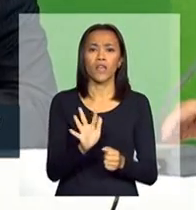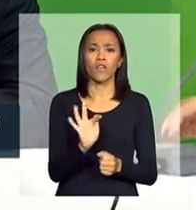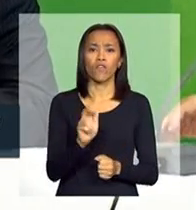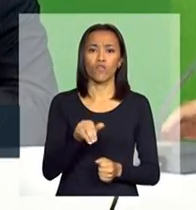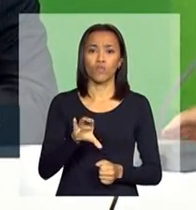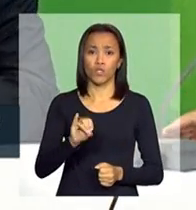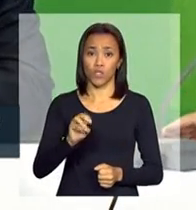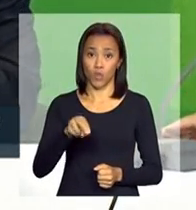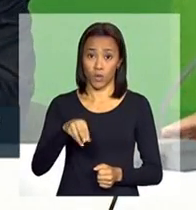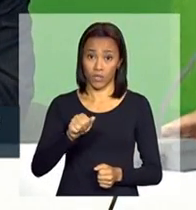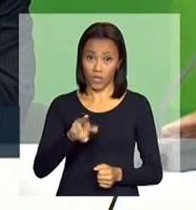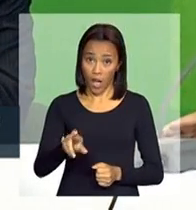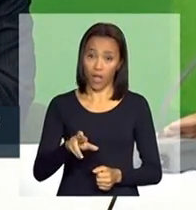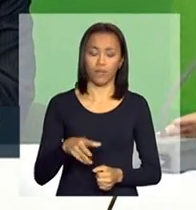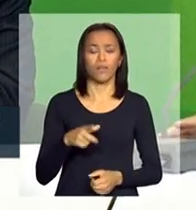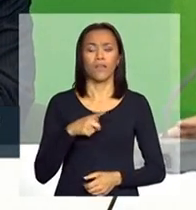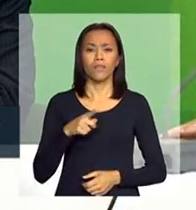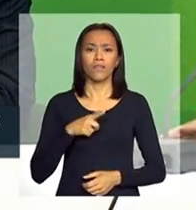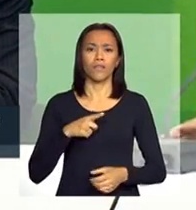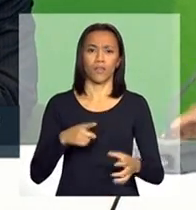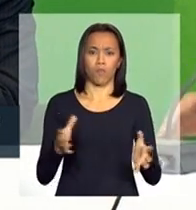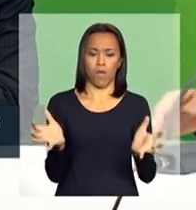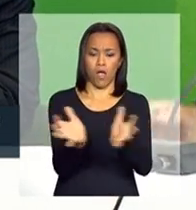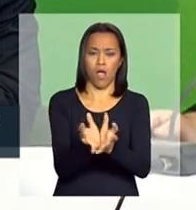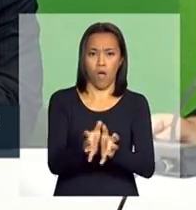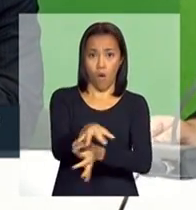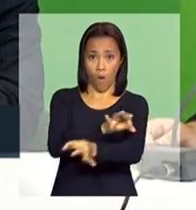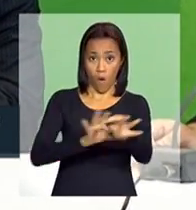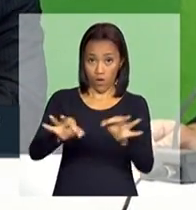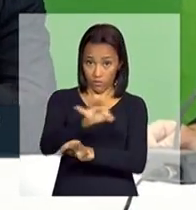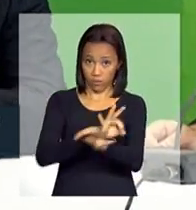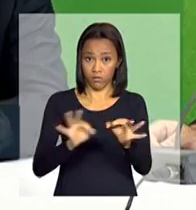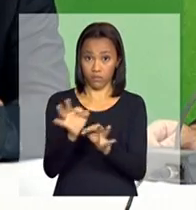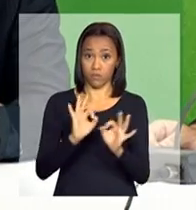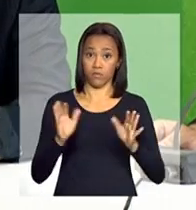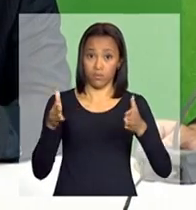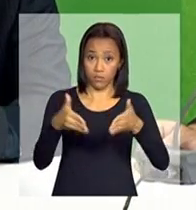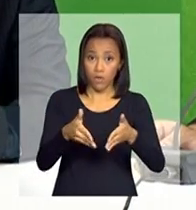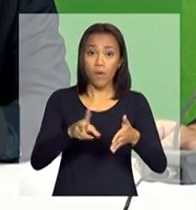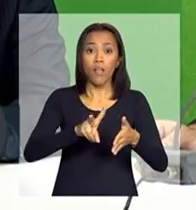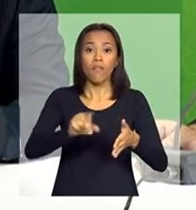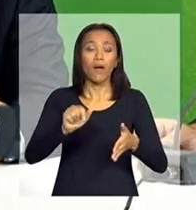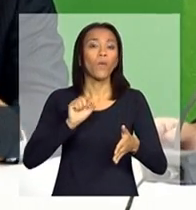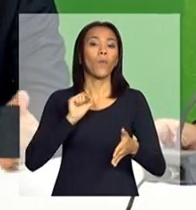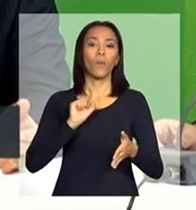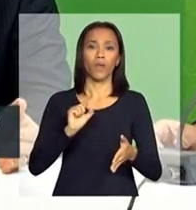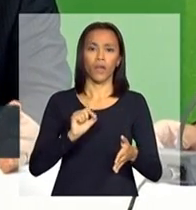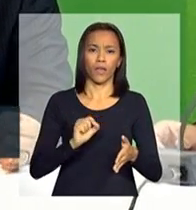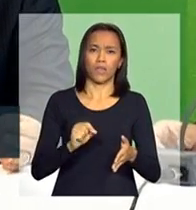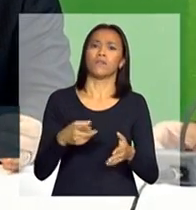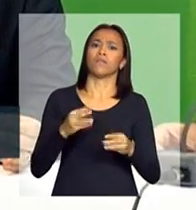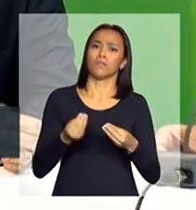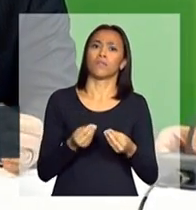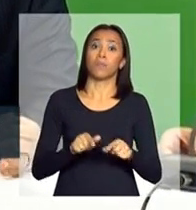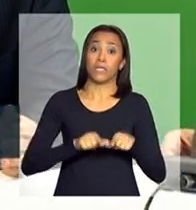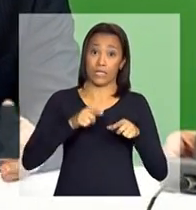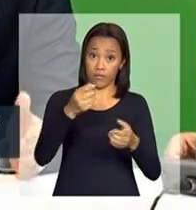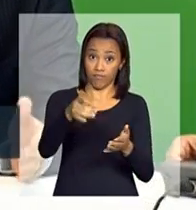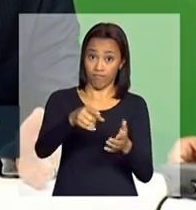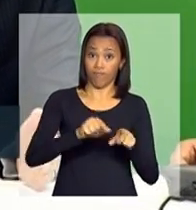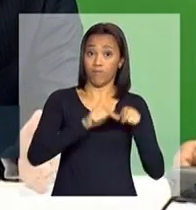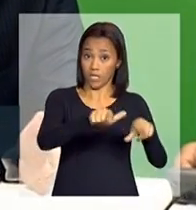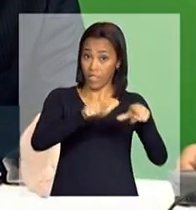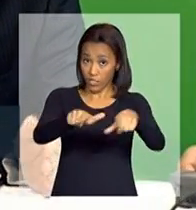tem uma estrutura absolutamente enxuta porque ela ela vai trabalhar certificando instituições e